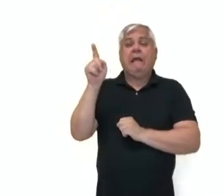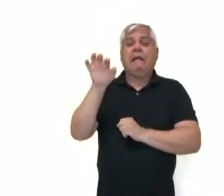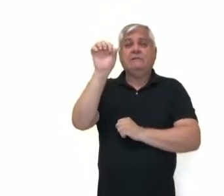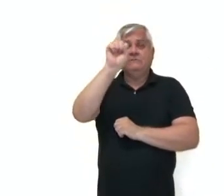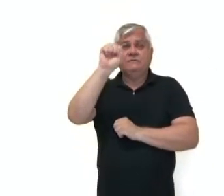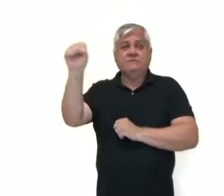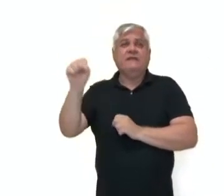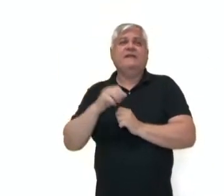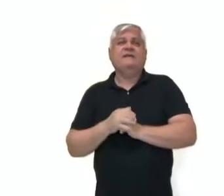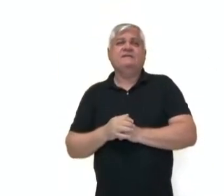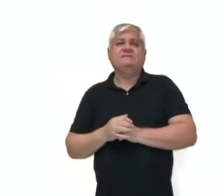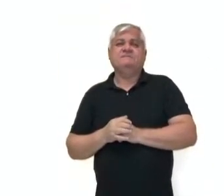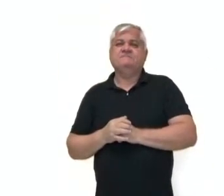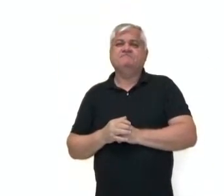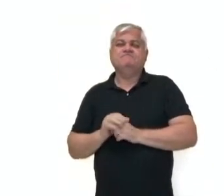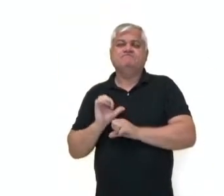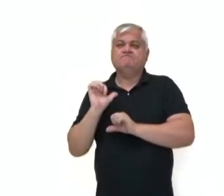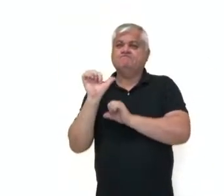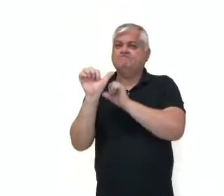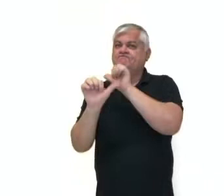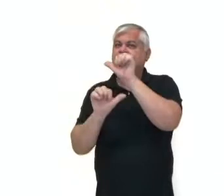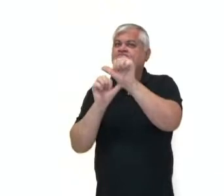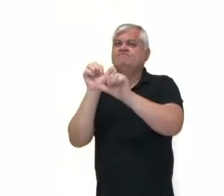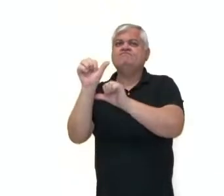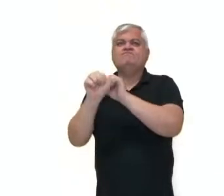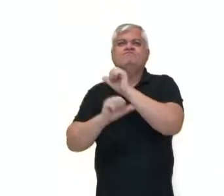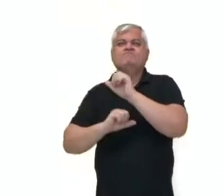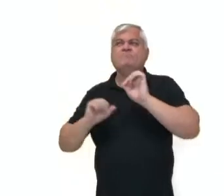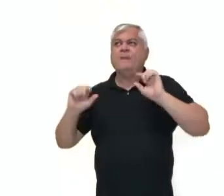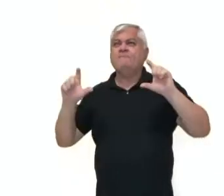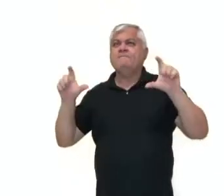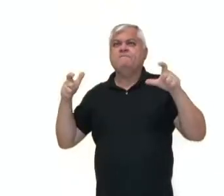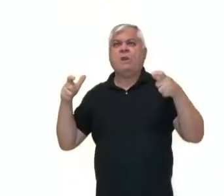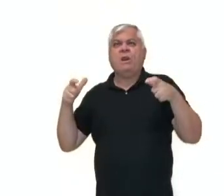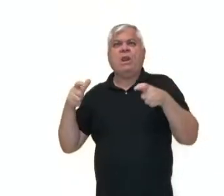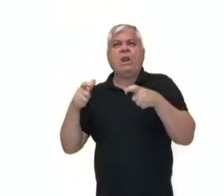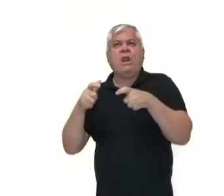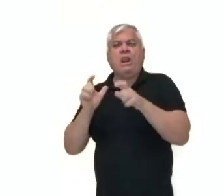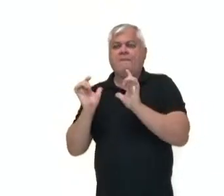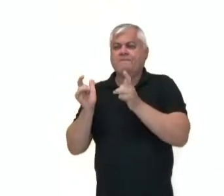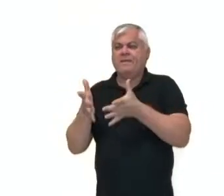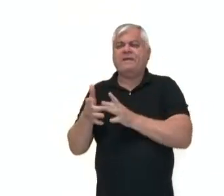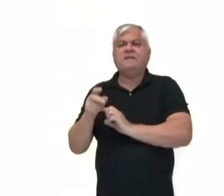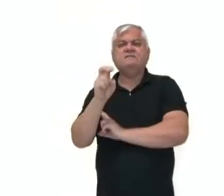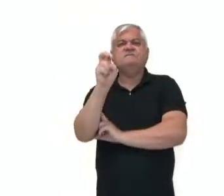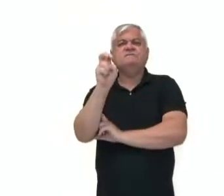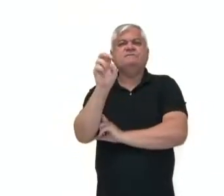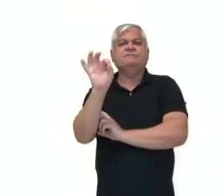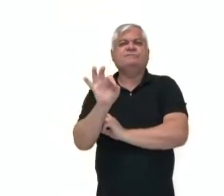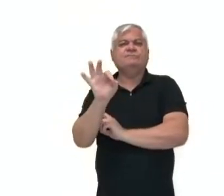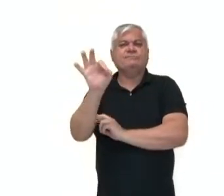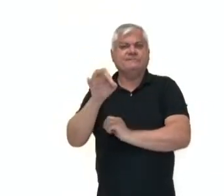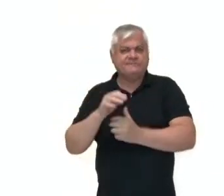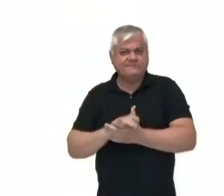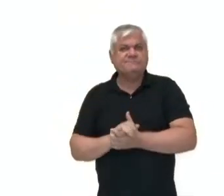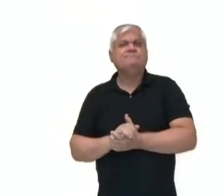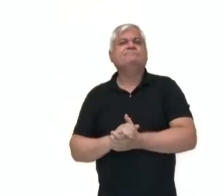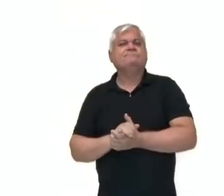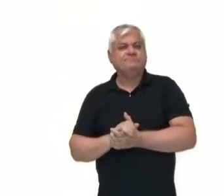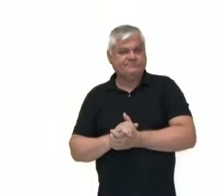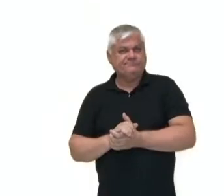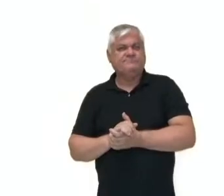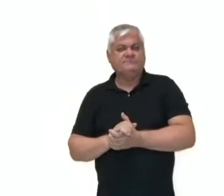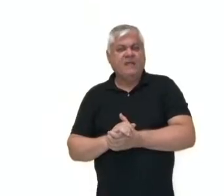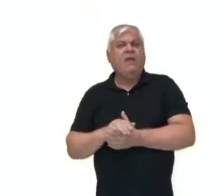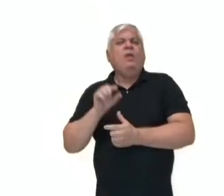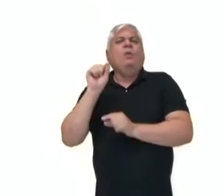se resume a 5% da cobertura que existia originalmente. Então, se a gente pegar ali o que